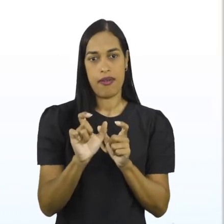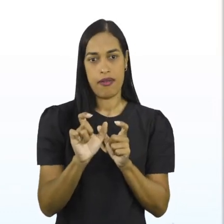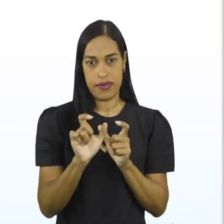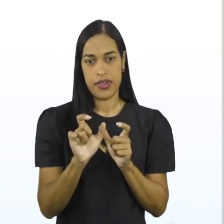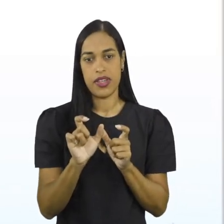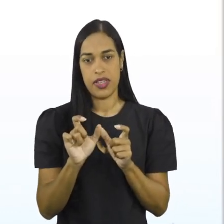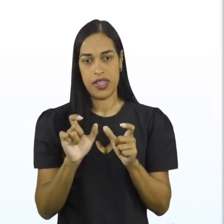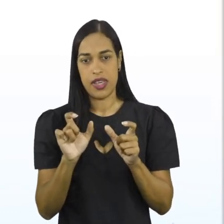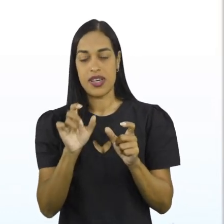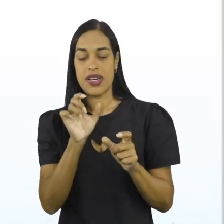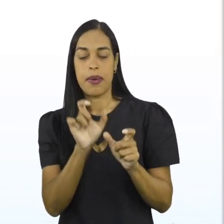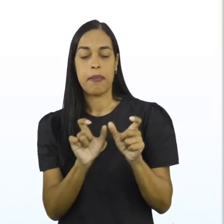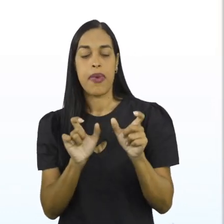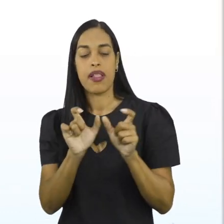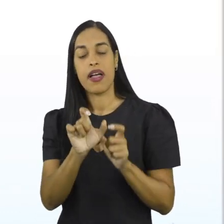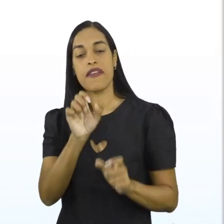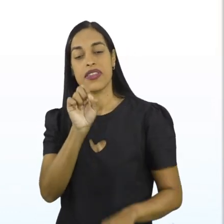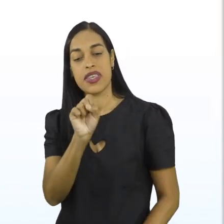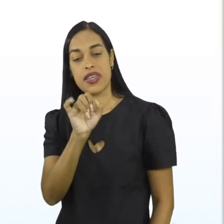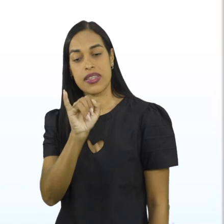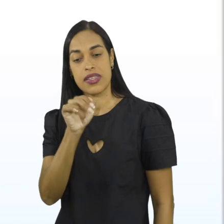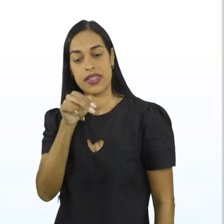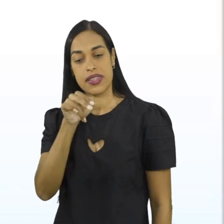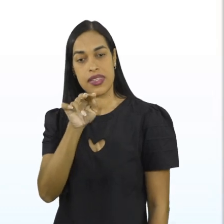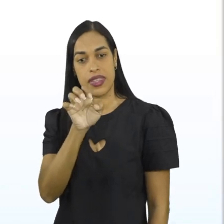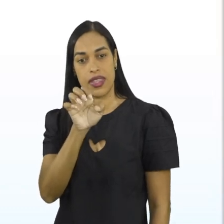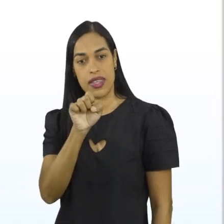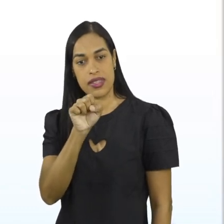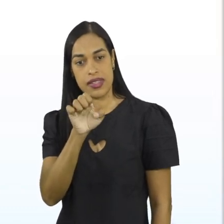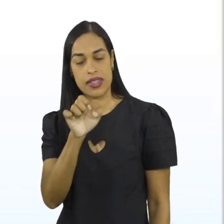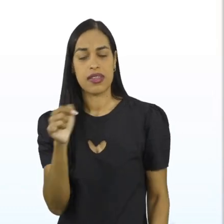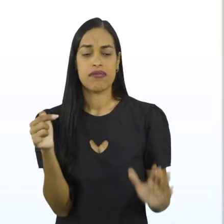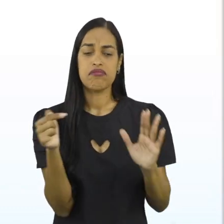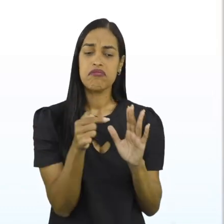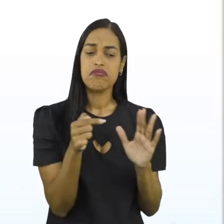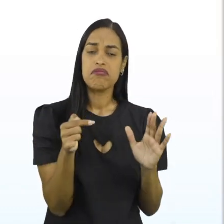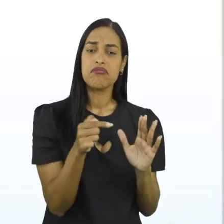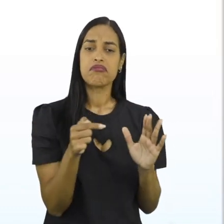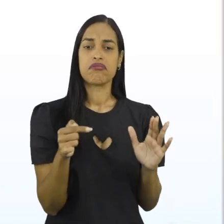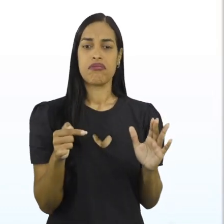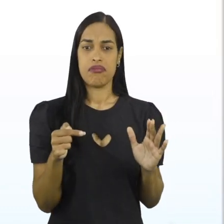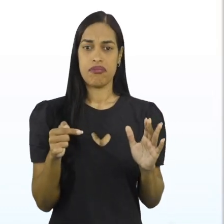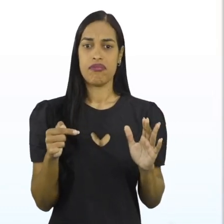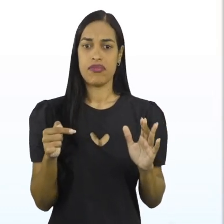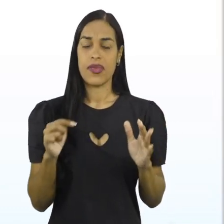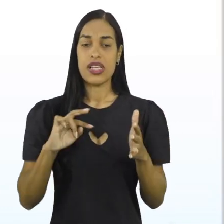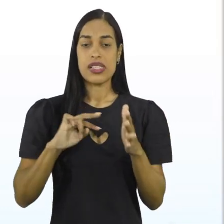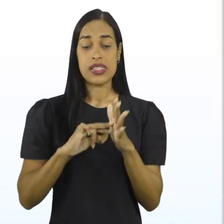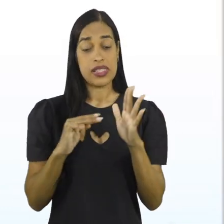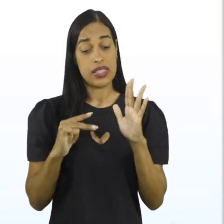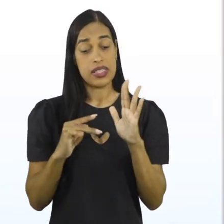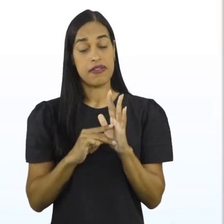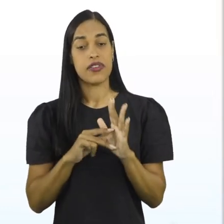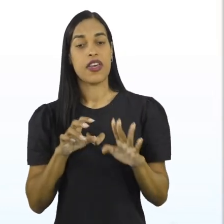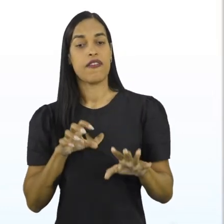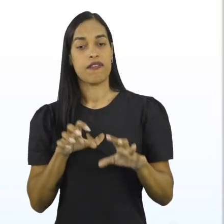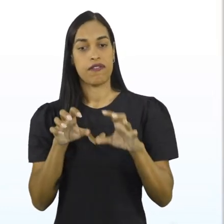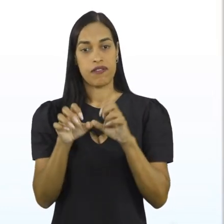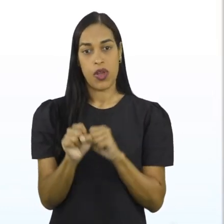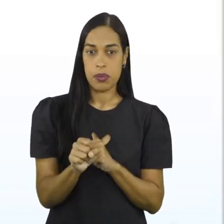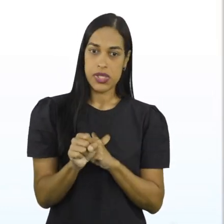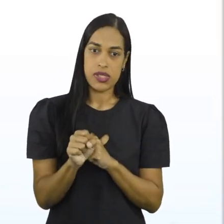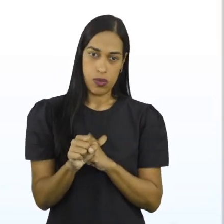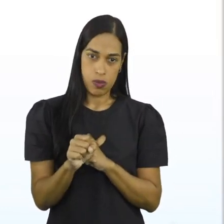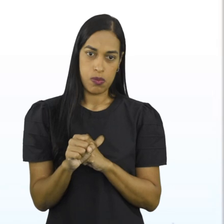na biologia, essa palavra síntese aqui, isso aqui vai significar formação.